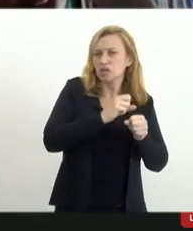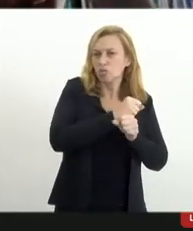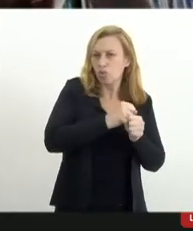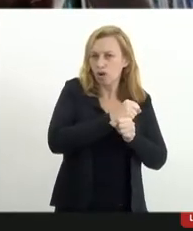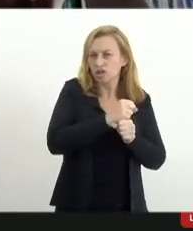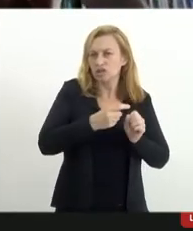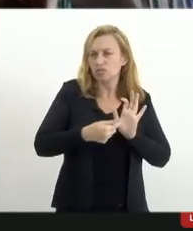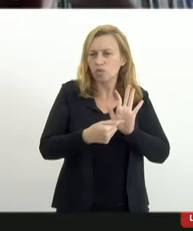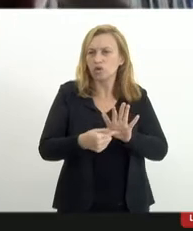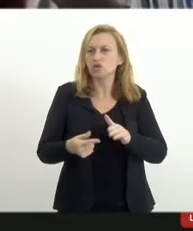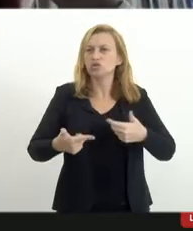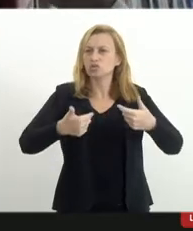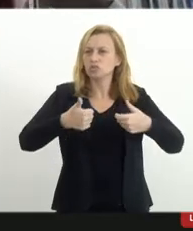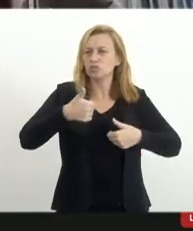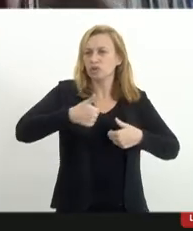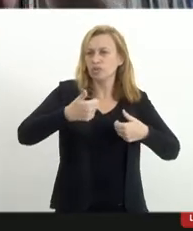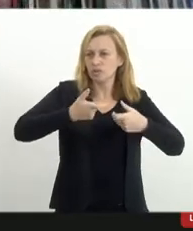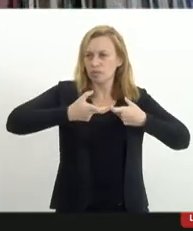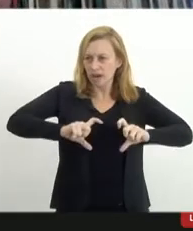constam no parágrafo 1º.